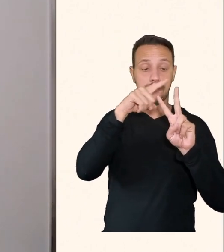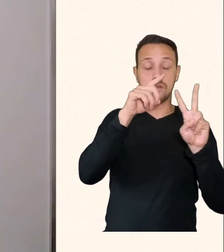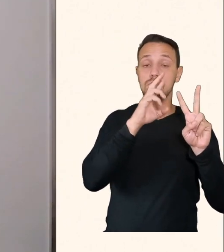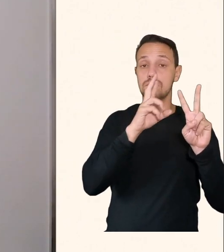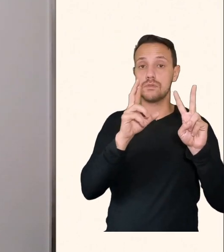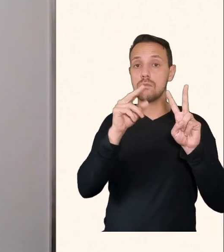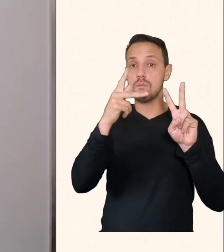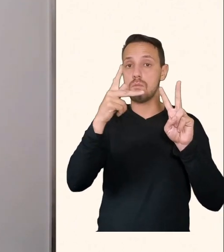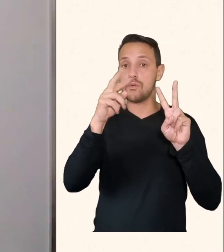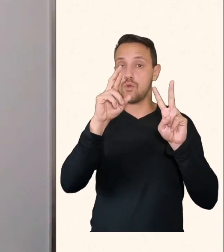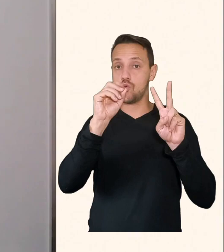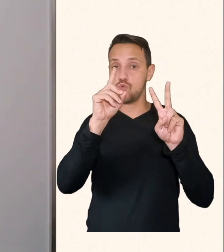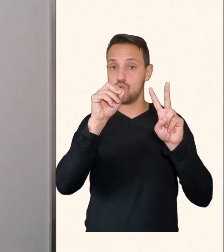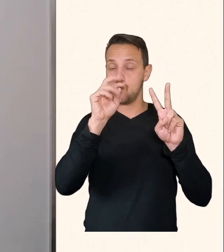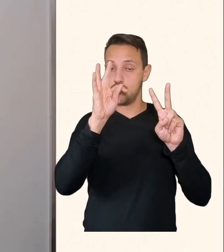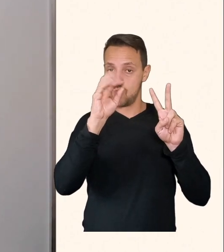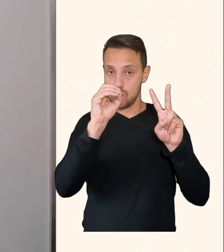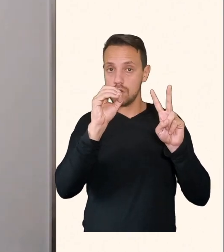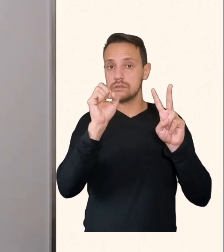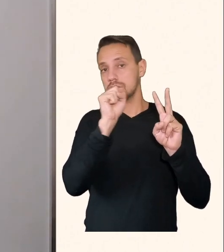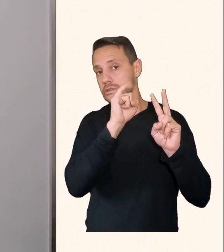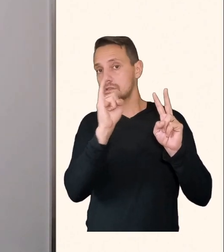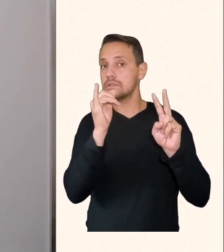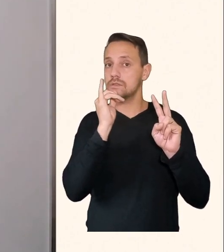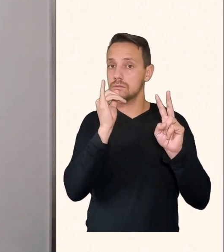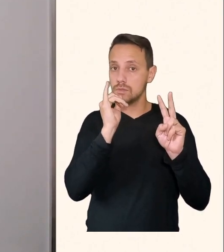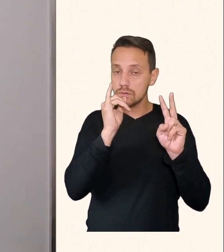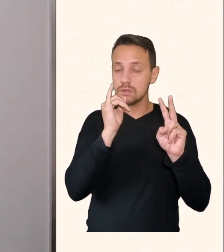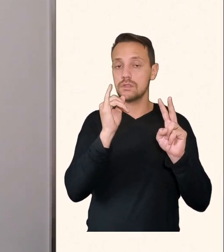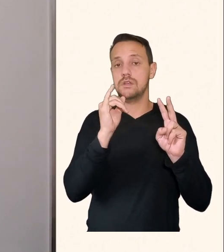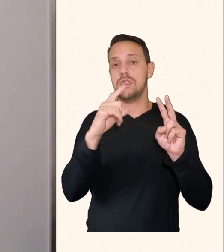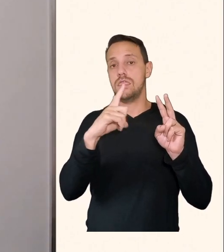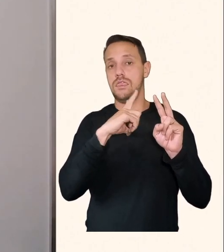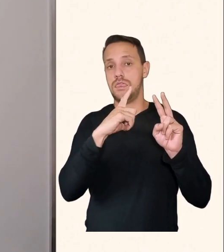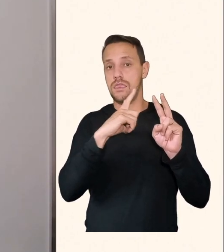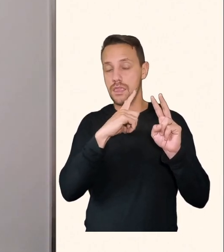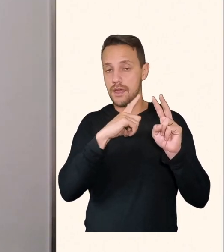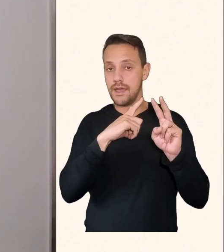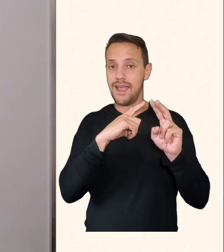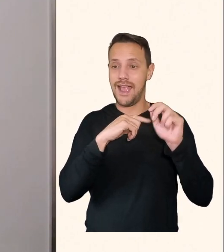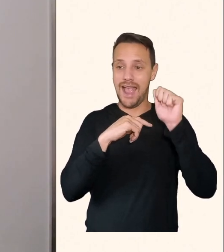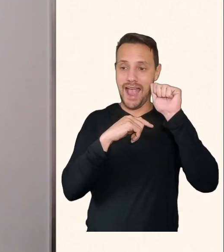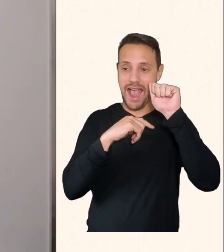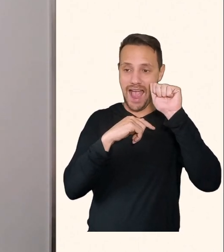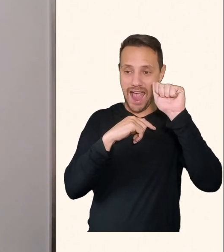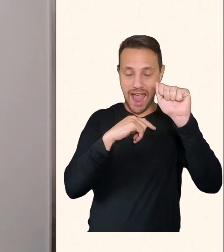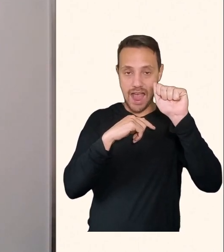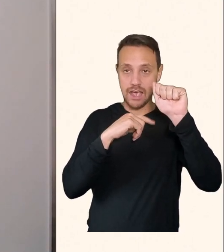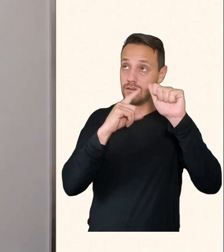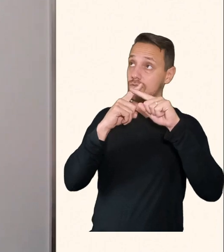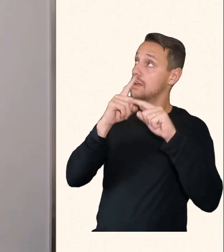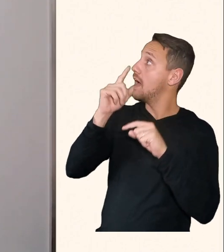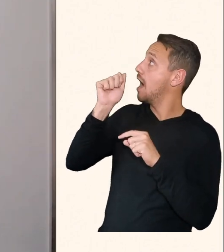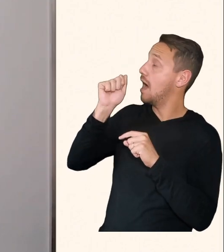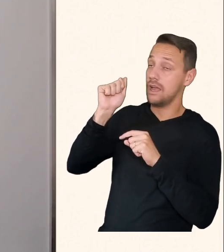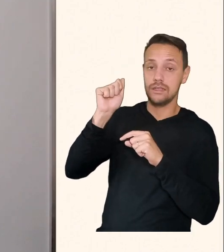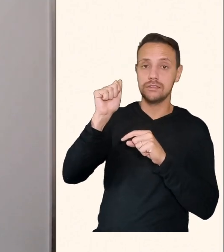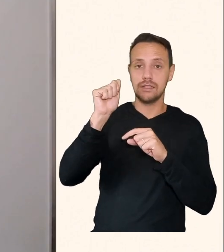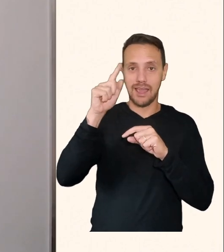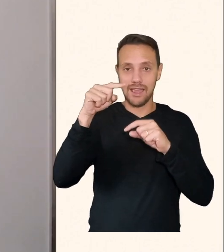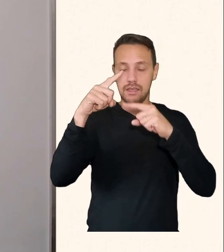Porque esse ângulo vai ser zero. Então, sempre que eu tiver um produto entre um vetor e ele mesmo, dá zero. O produto